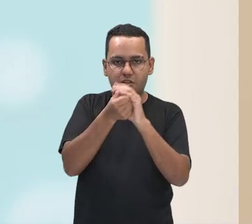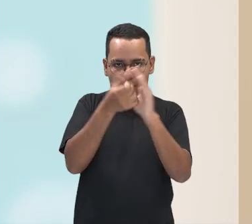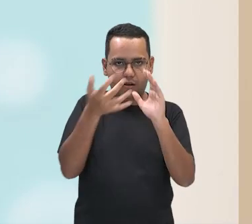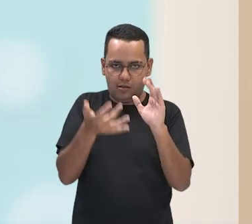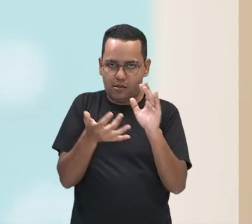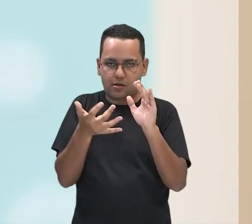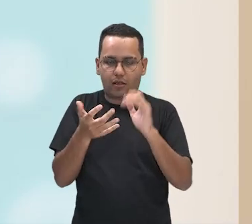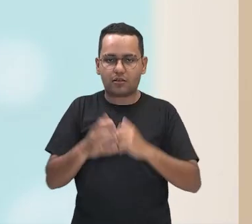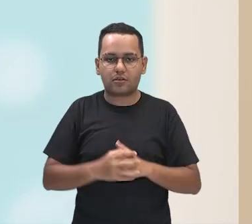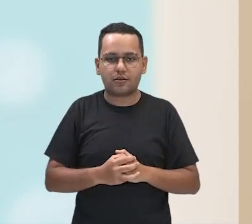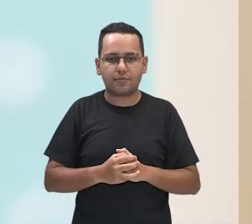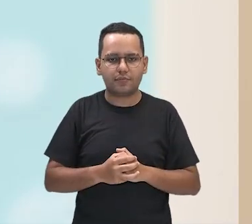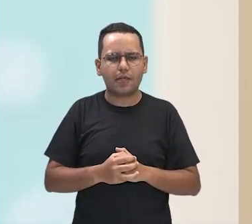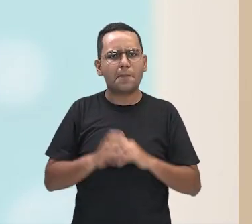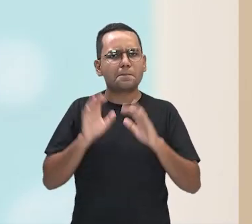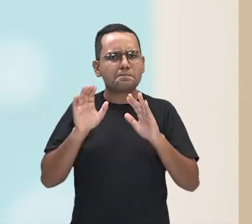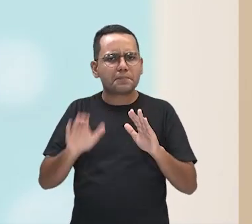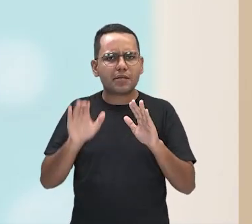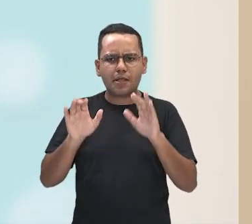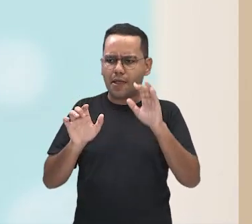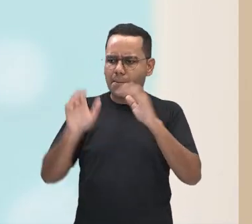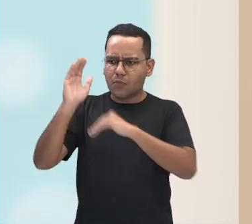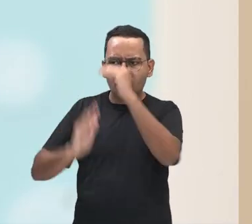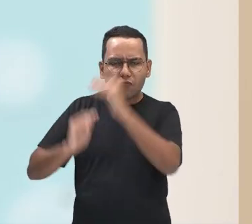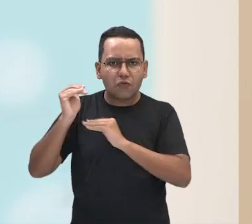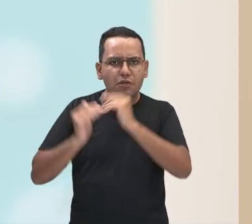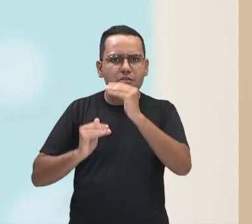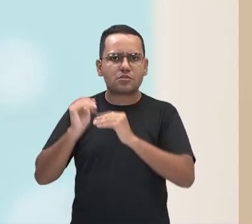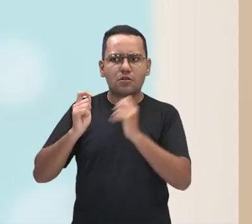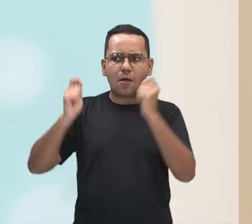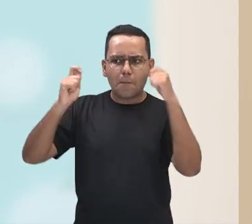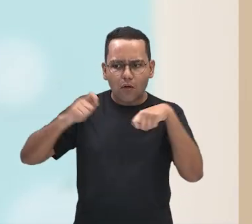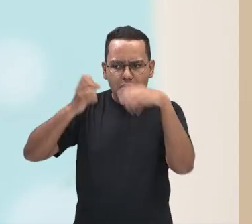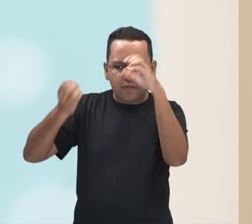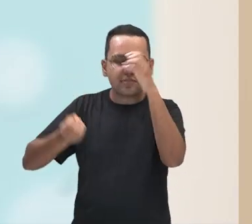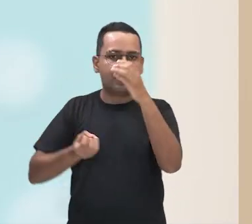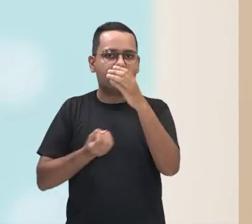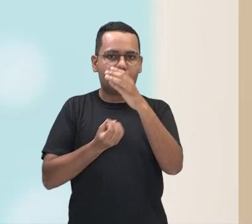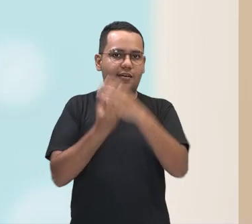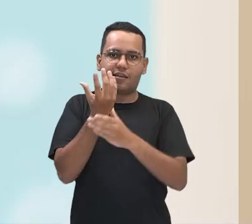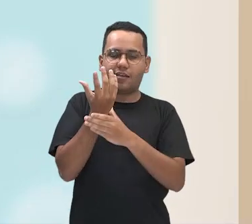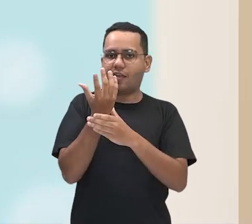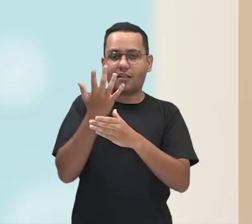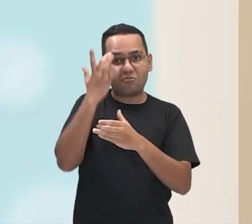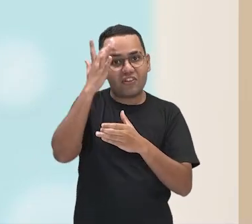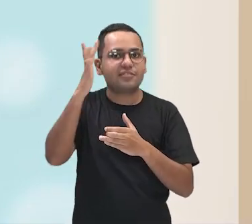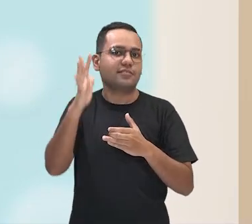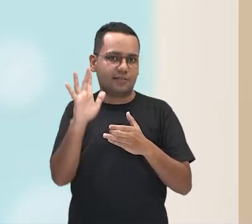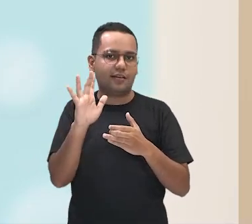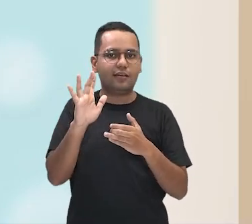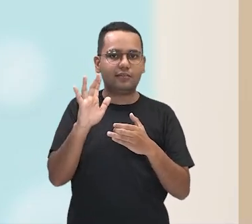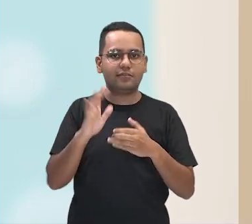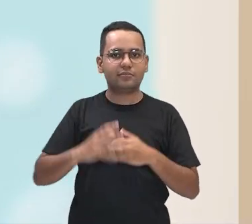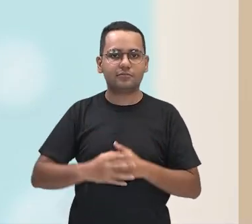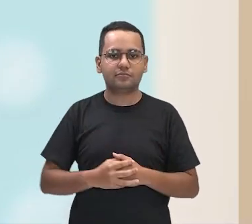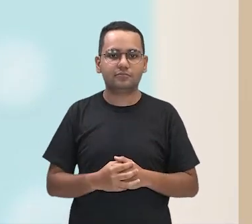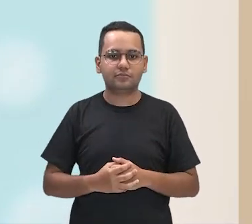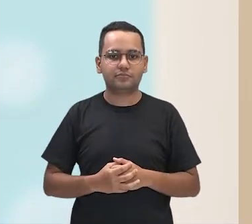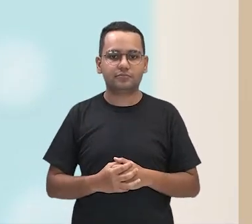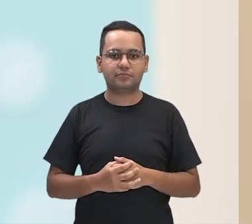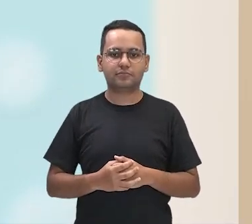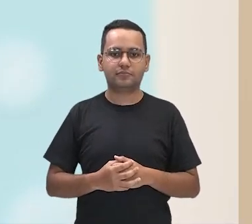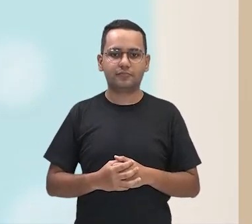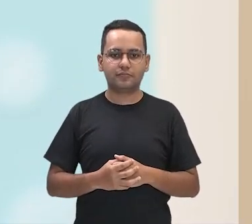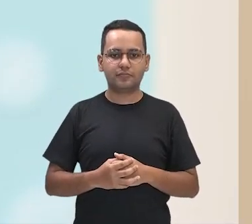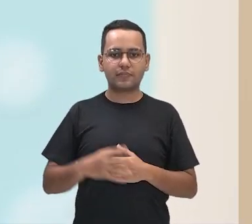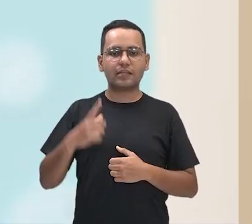utilizar isso a seu favor. Então, ele consegue utilizar essa evolução tecnológica no seu fazer artístico, realizando